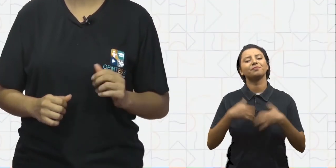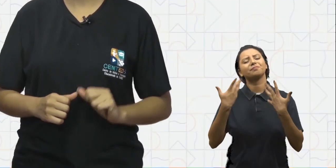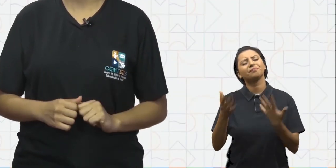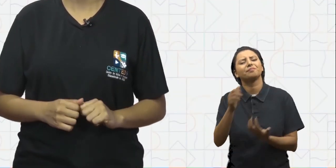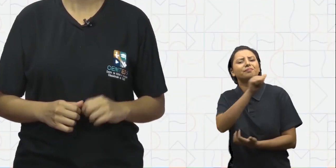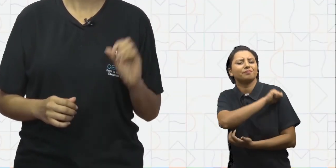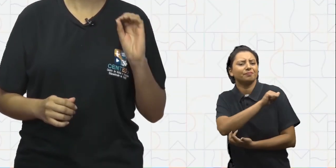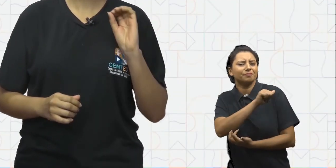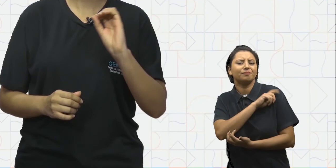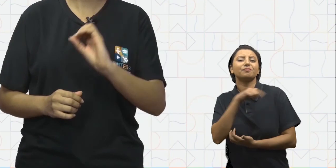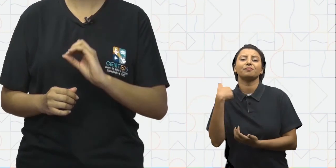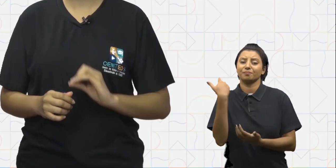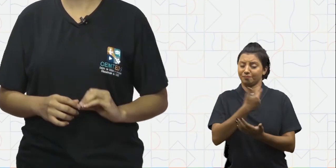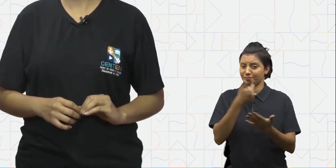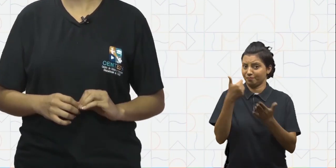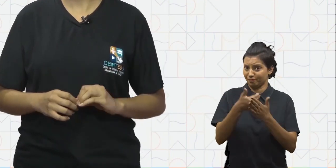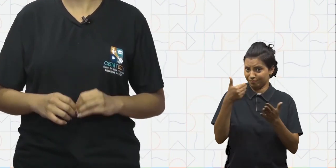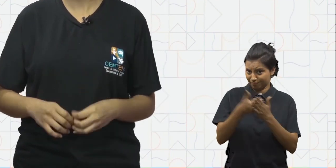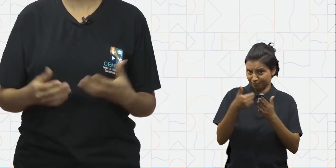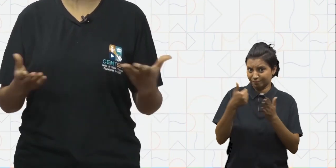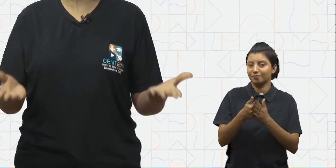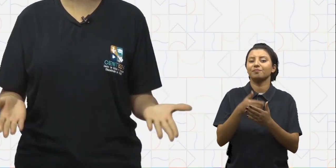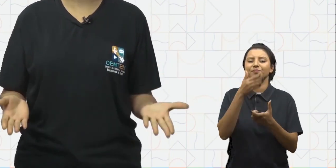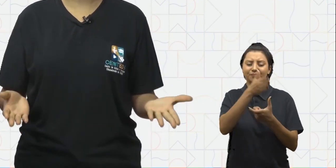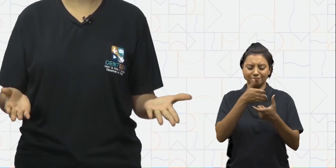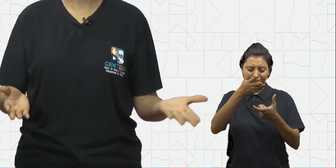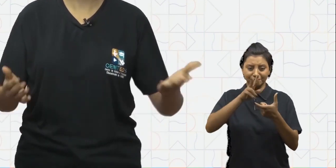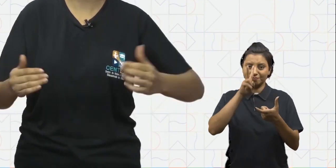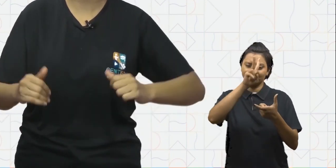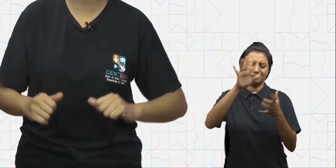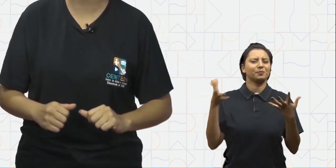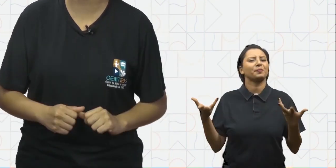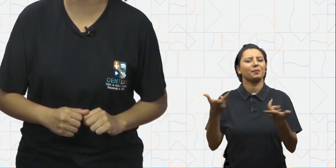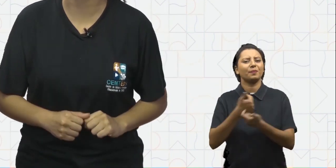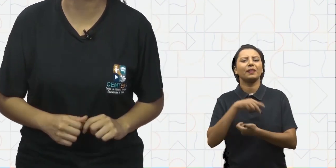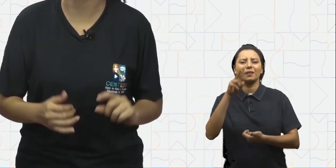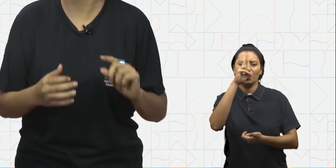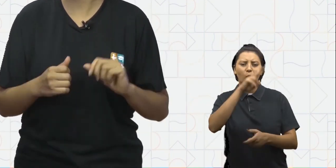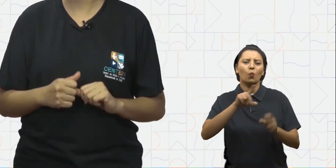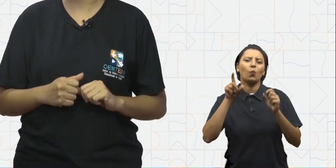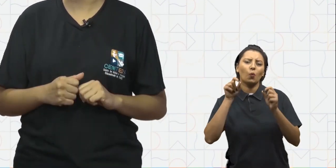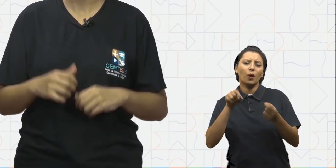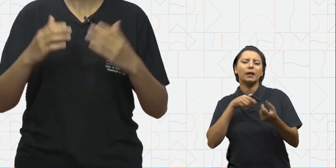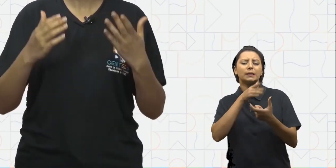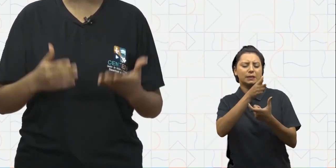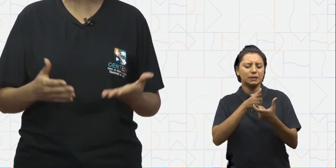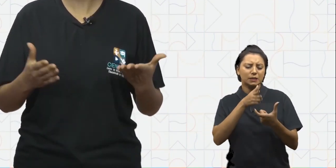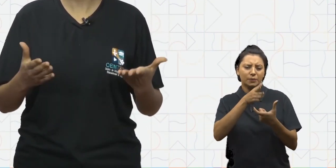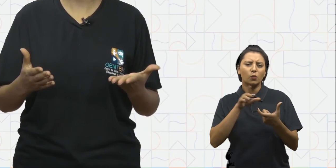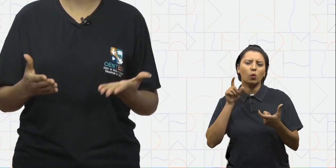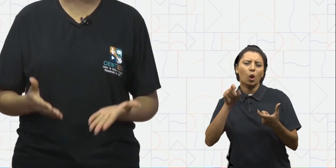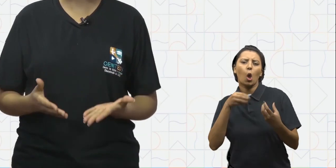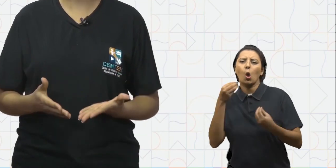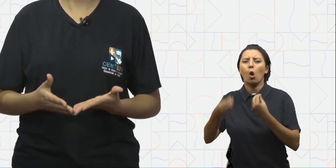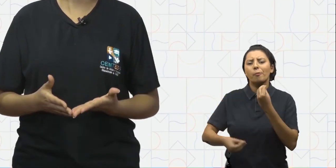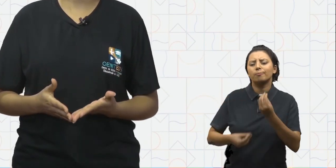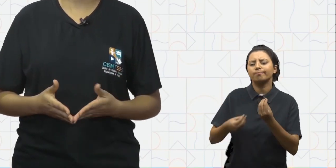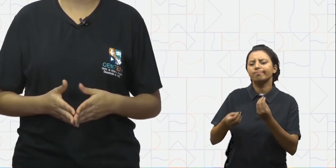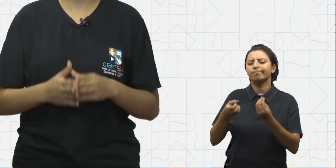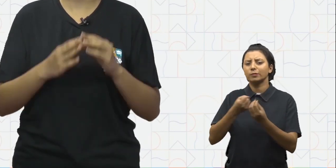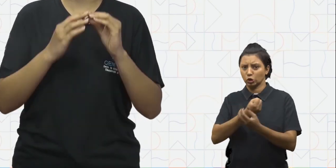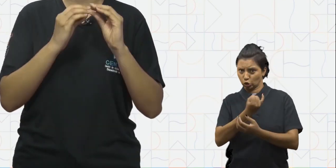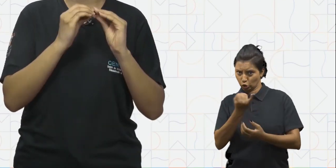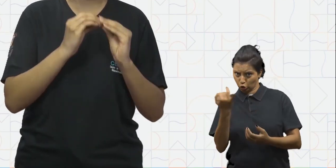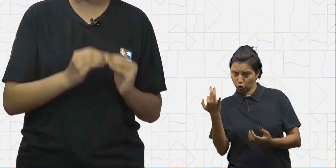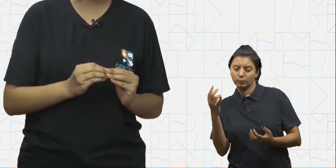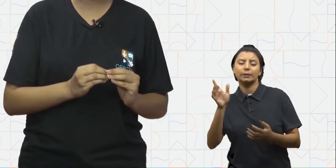Querido estudante, nossa aula de sílaba tônica foi incrível. Relembramos o que é uma sílaba, como classificar uma palavra